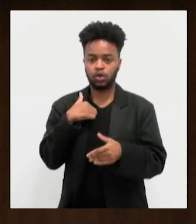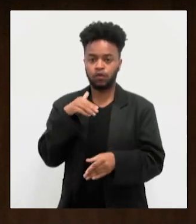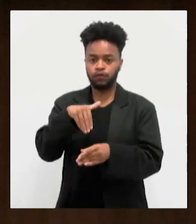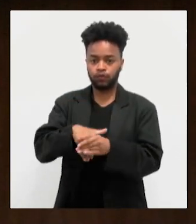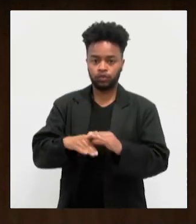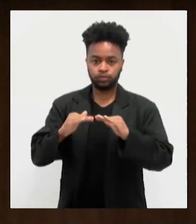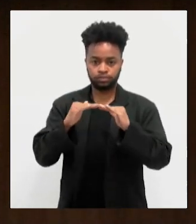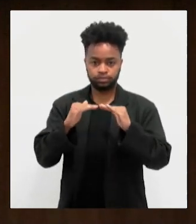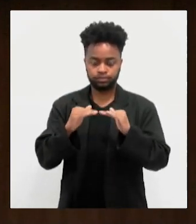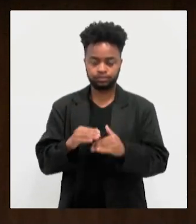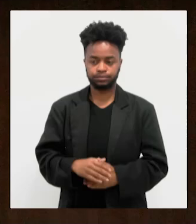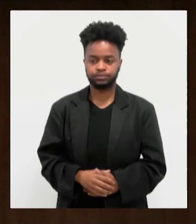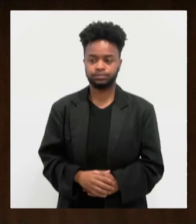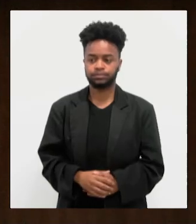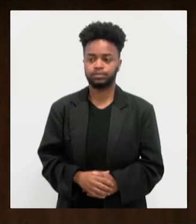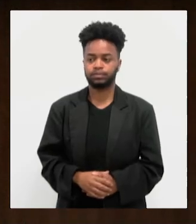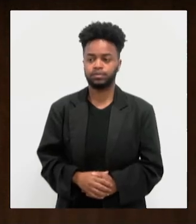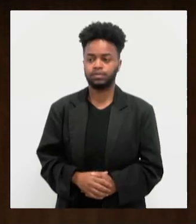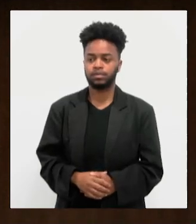votando favoravelmente.